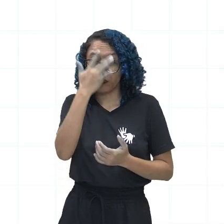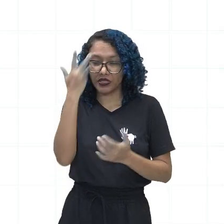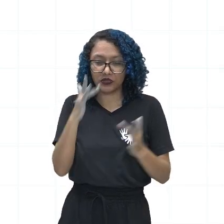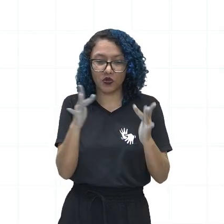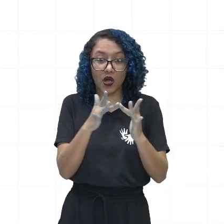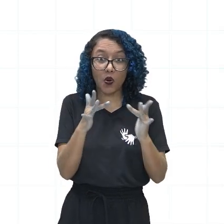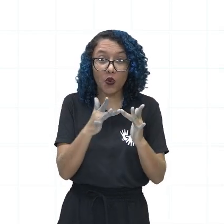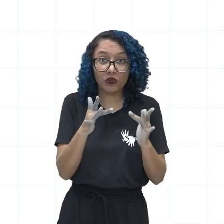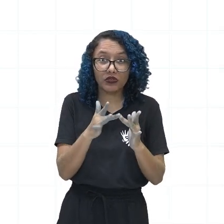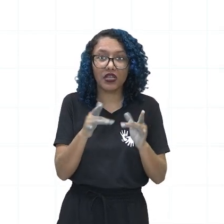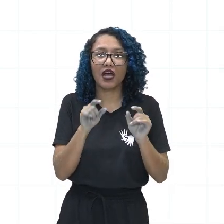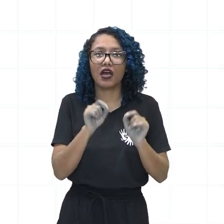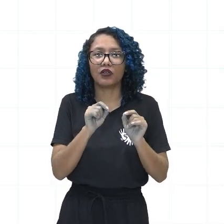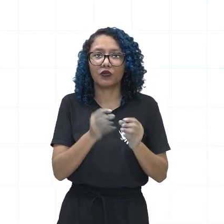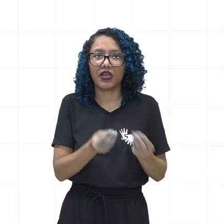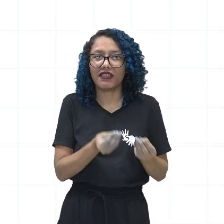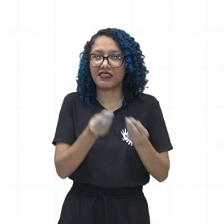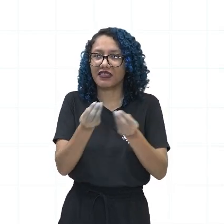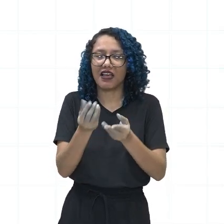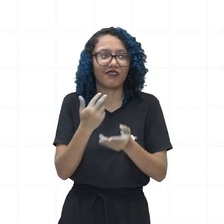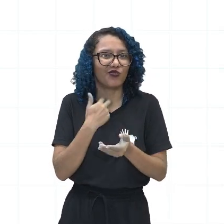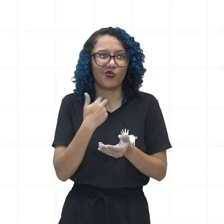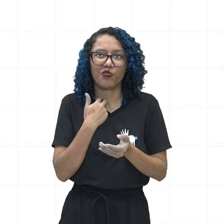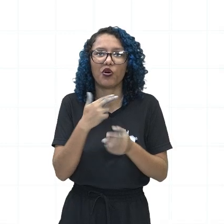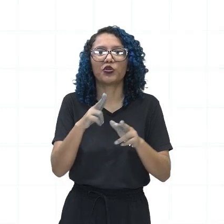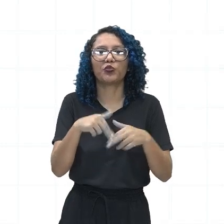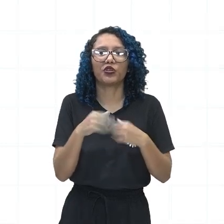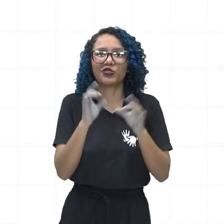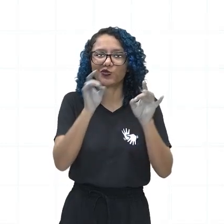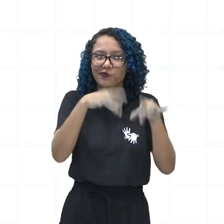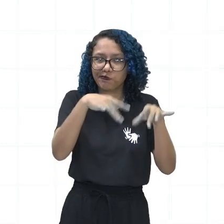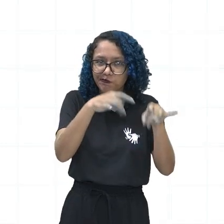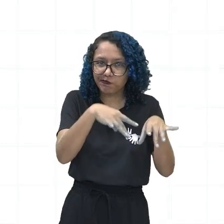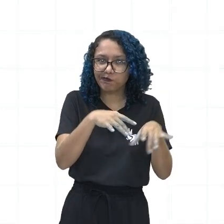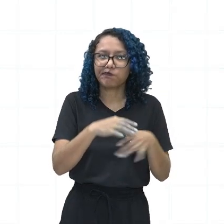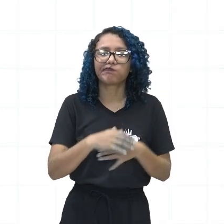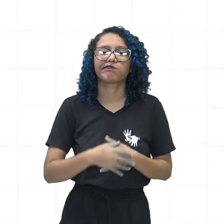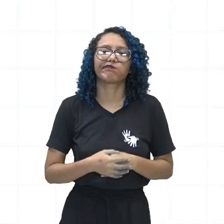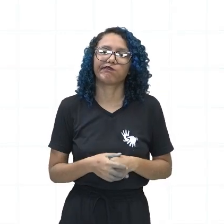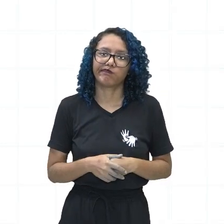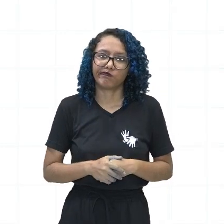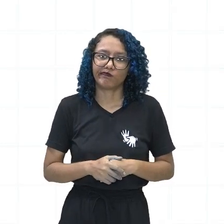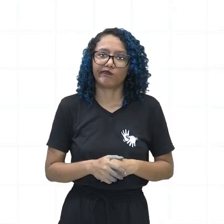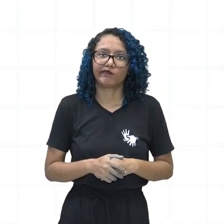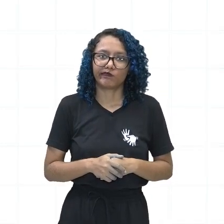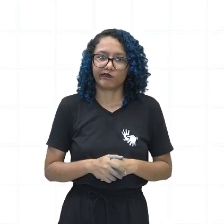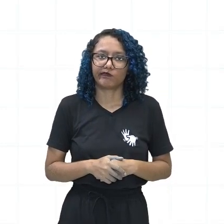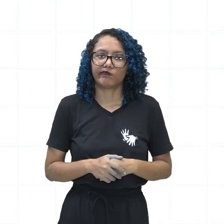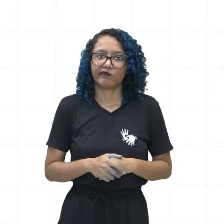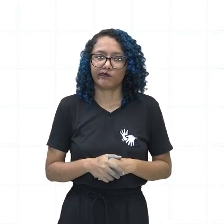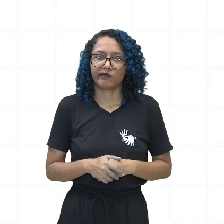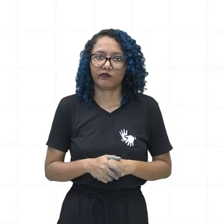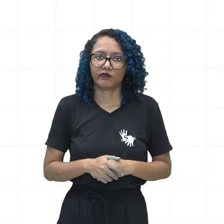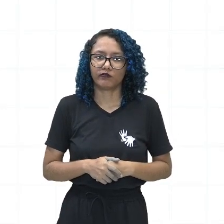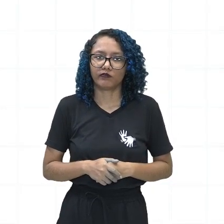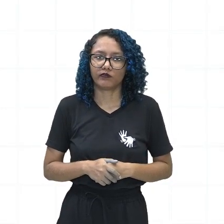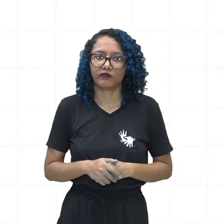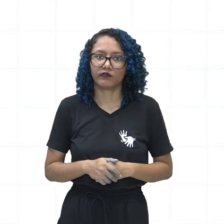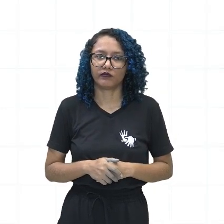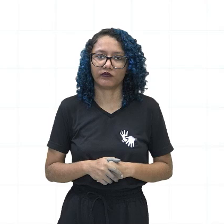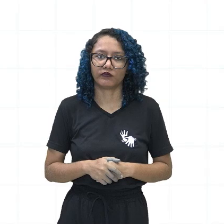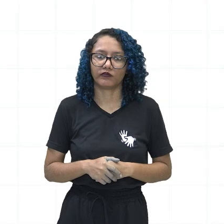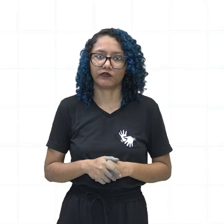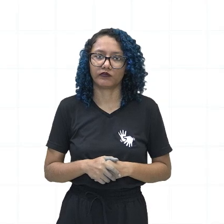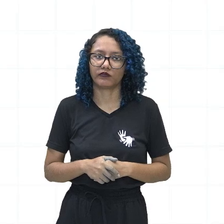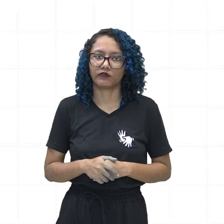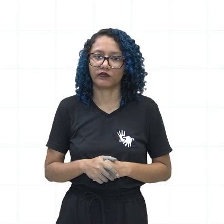elas não podem dar para as pessoas. Então aqui nós temos que todo